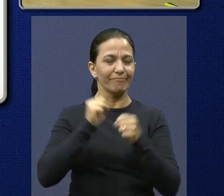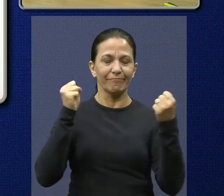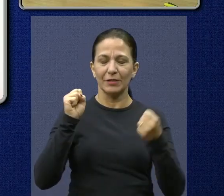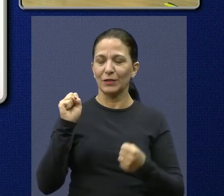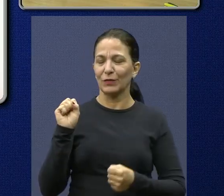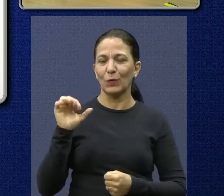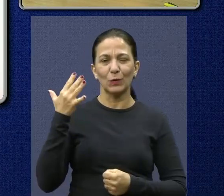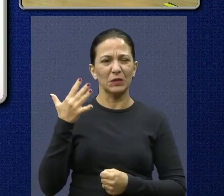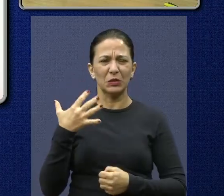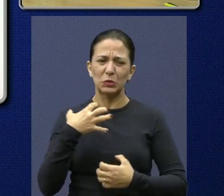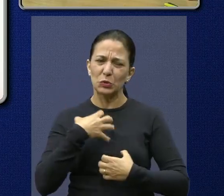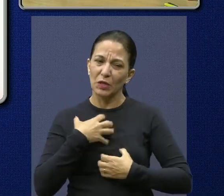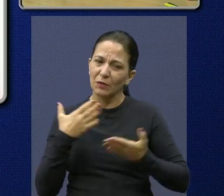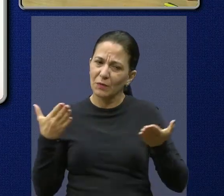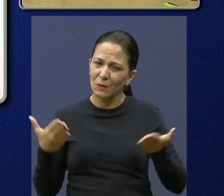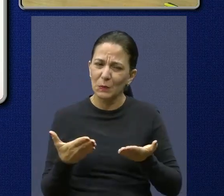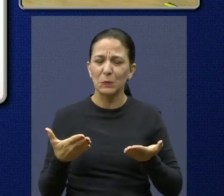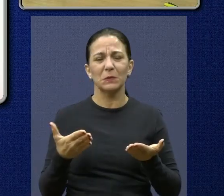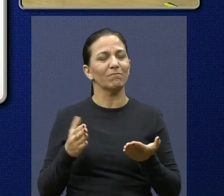Desse jeito, não.